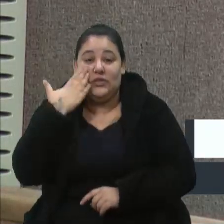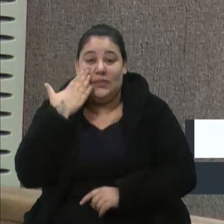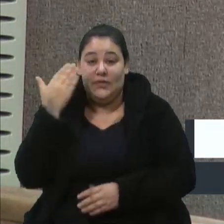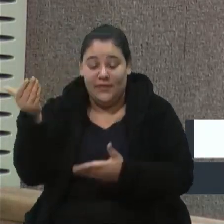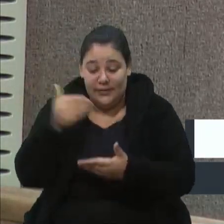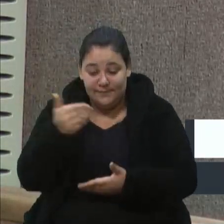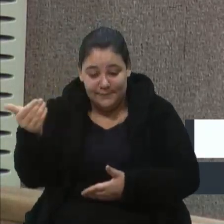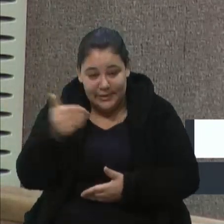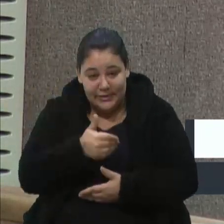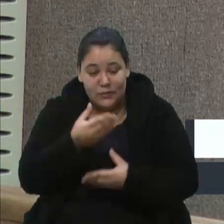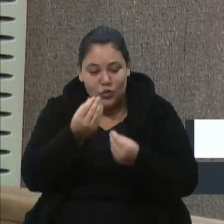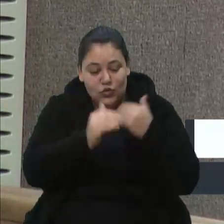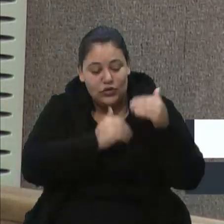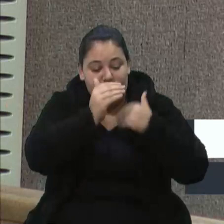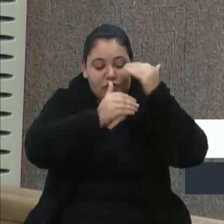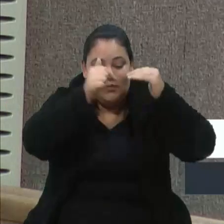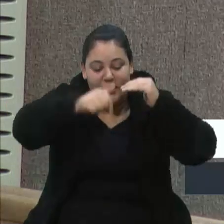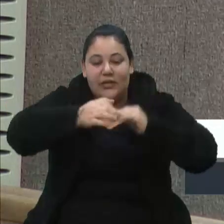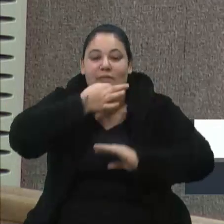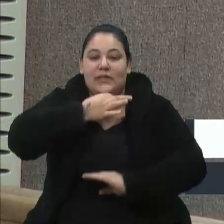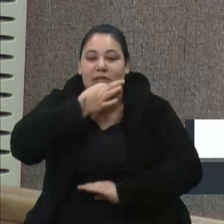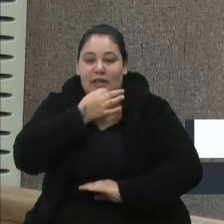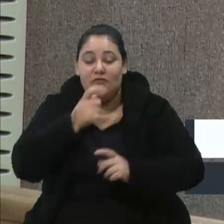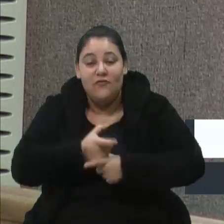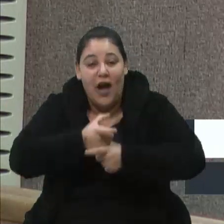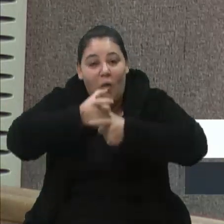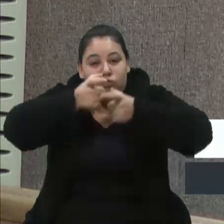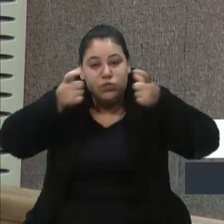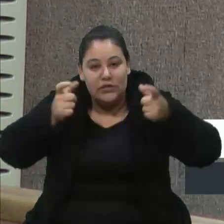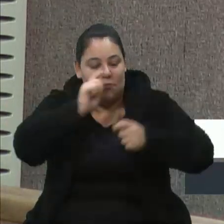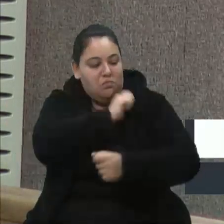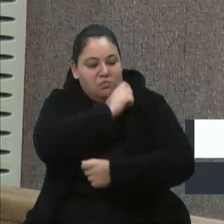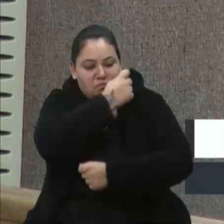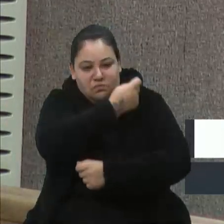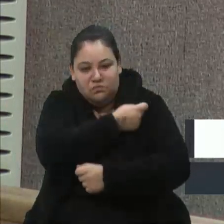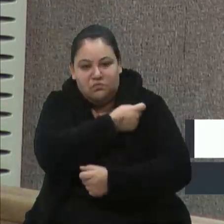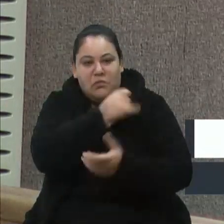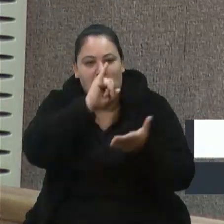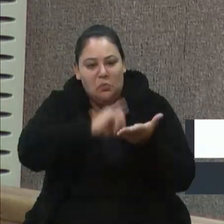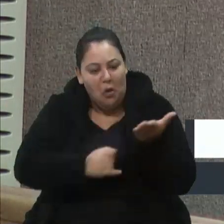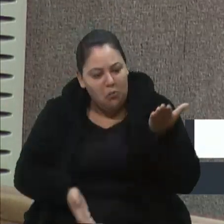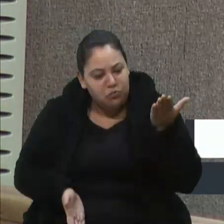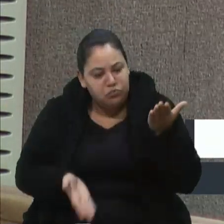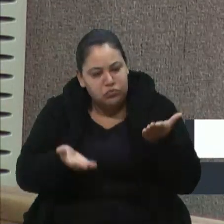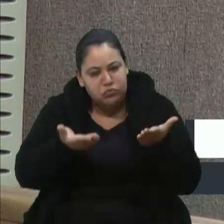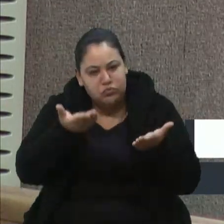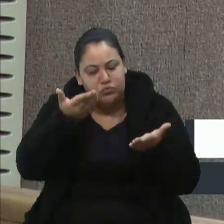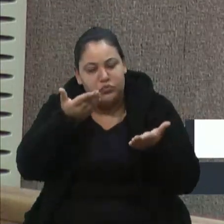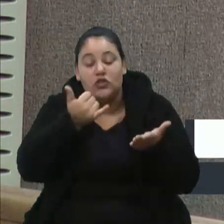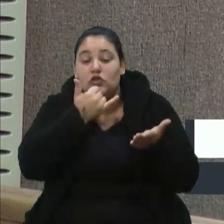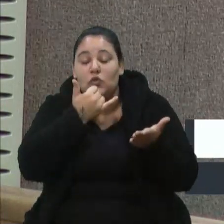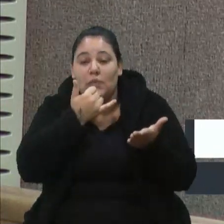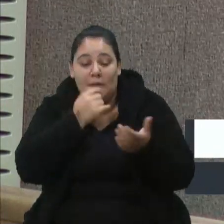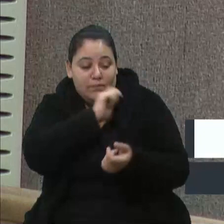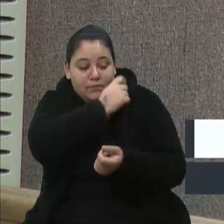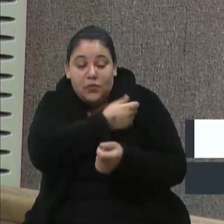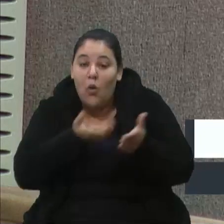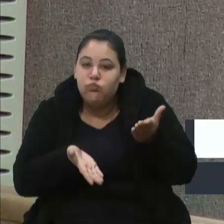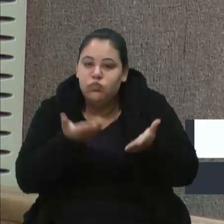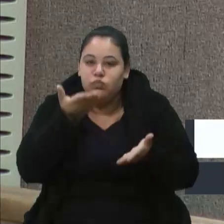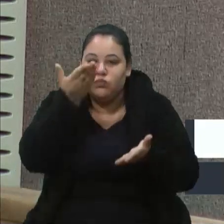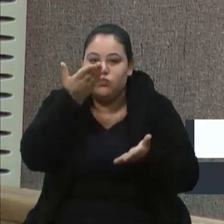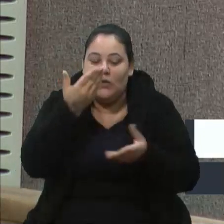muito desenvolvimento para a cidade, vai aumentar a receita da cidade, oportunidade para as pessoas que trabalharem lá, vai gerar